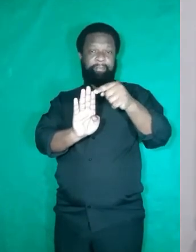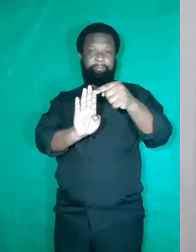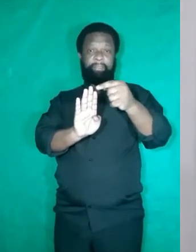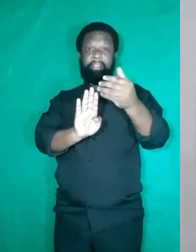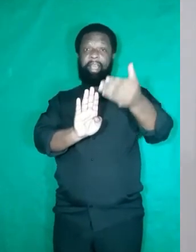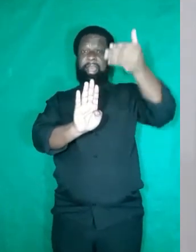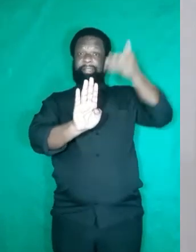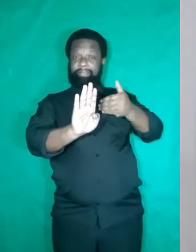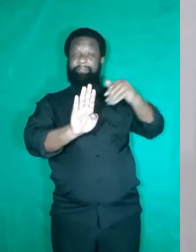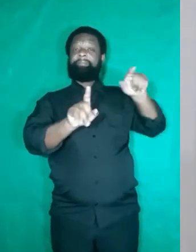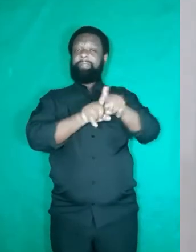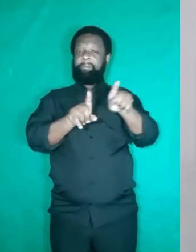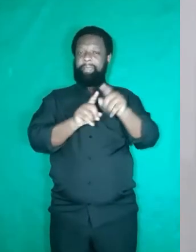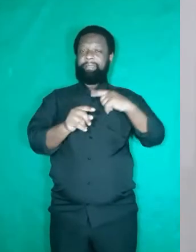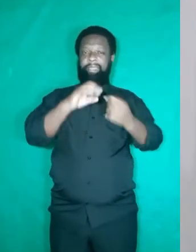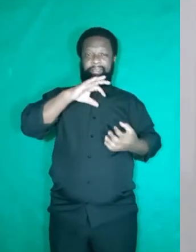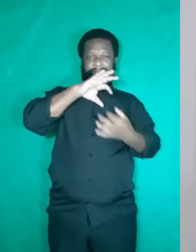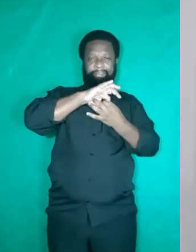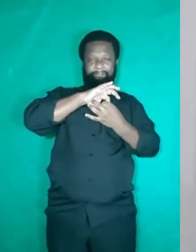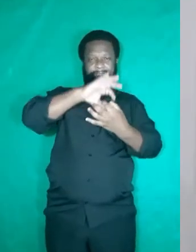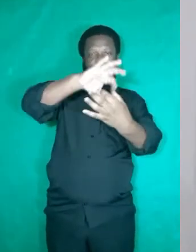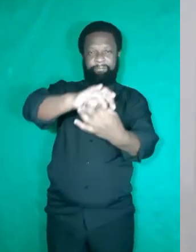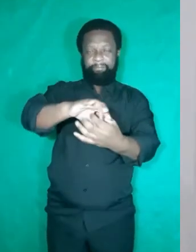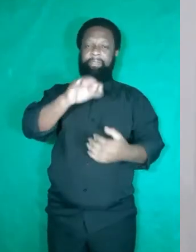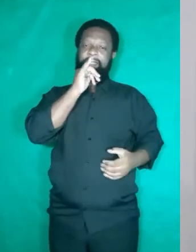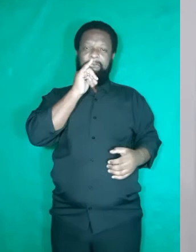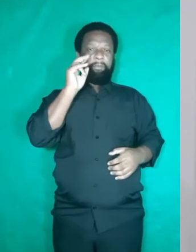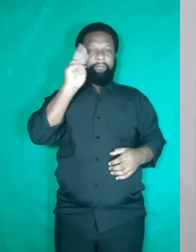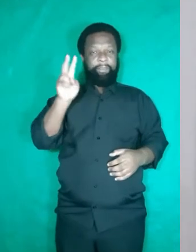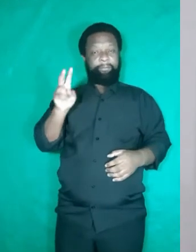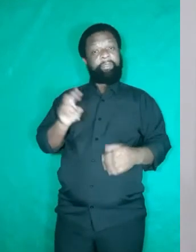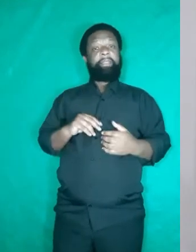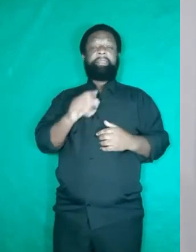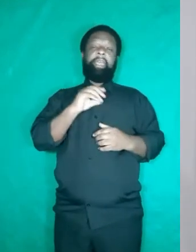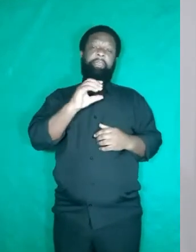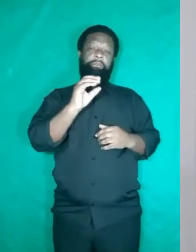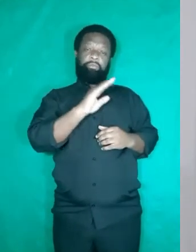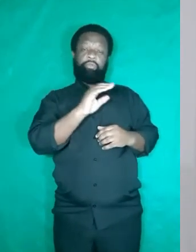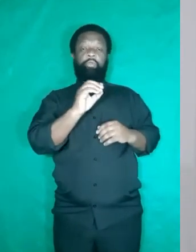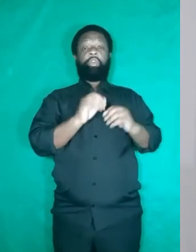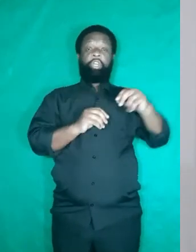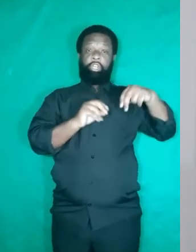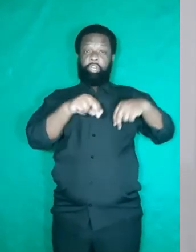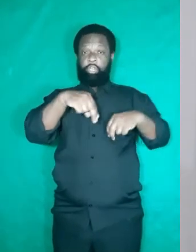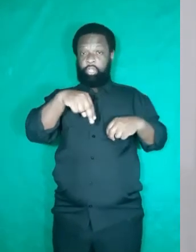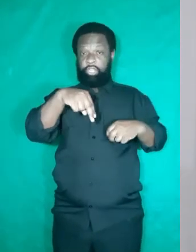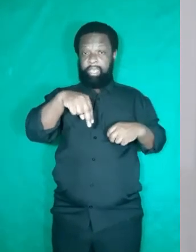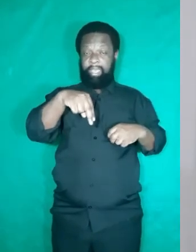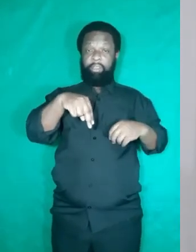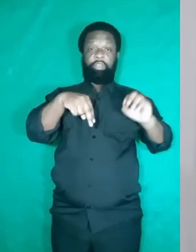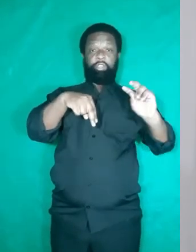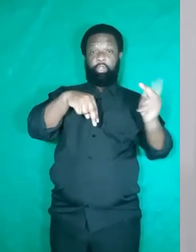que aqui tem um plano, olha, que passa entre o nitrogênio e esse hidrogênio aqui. Você tem